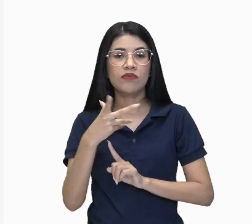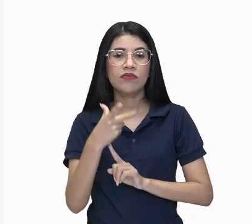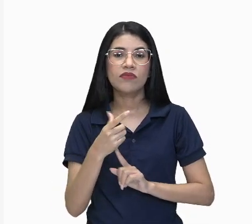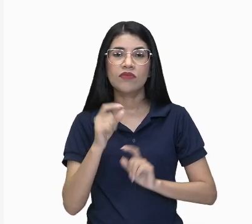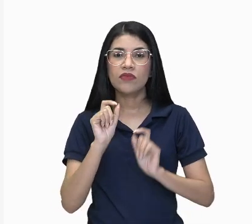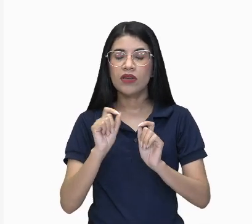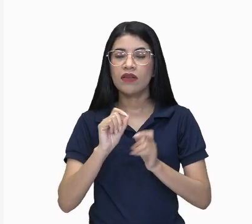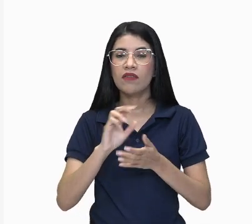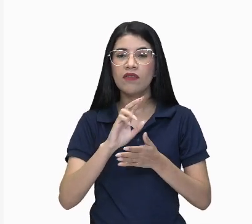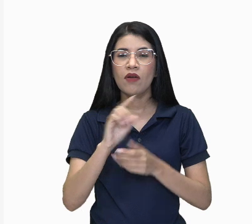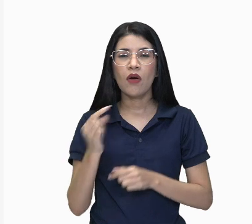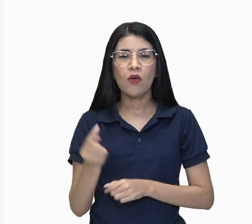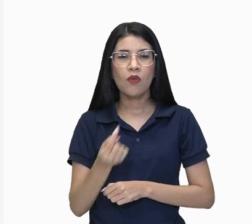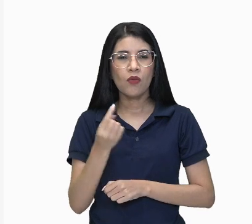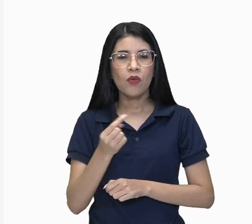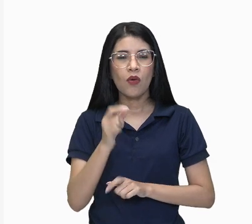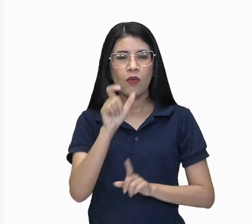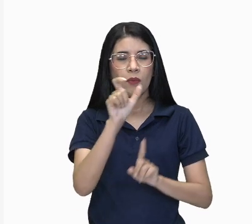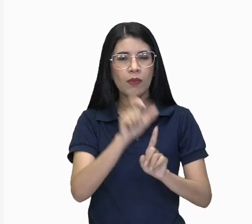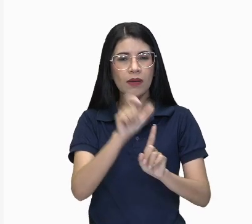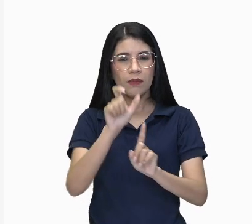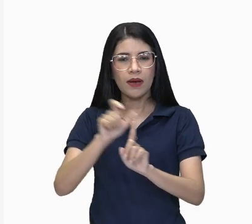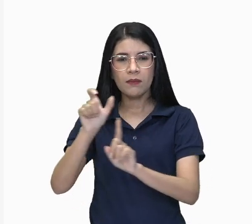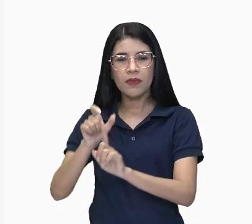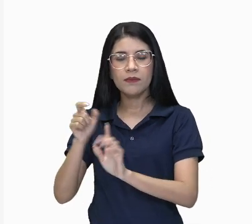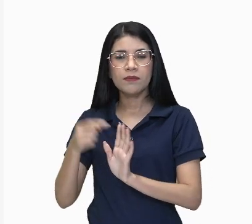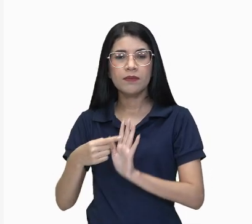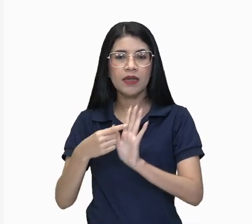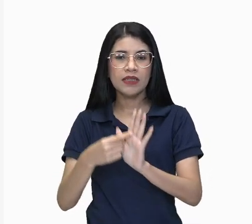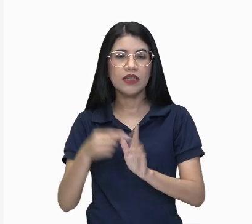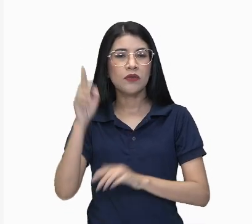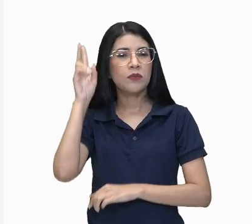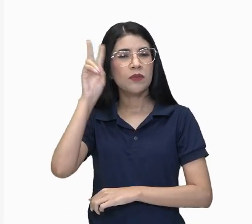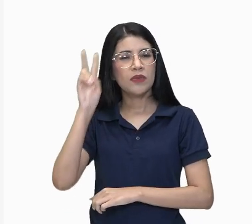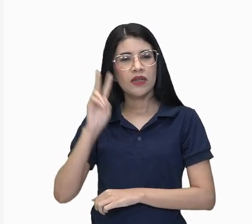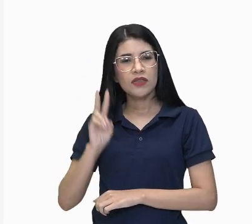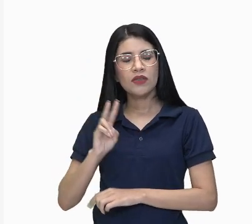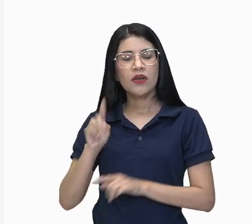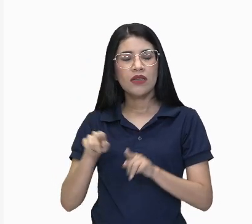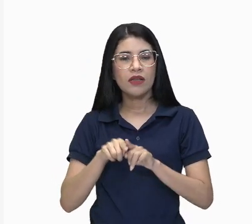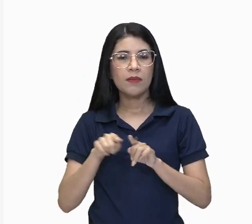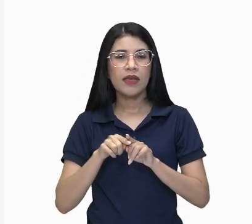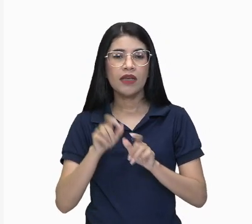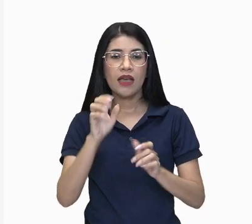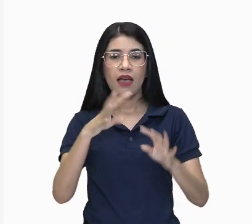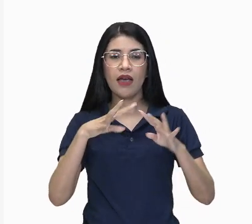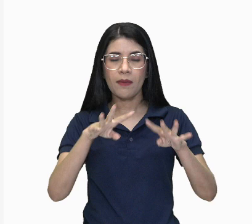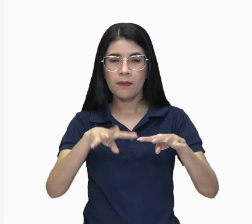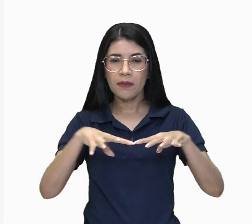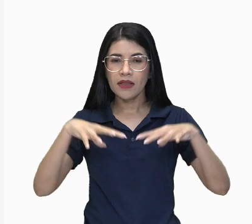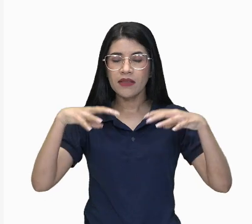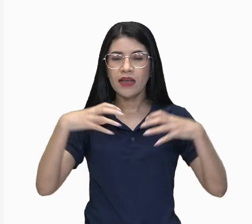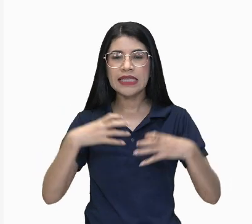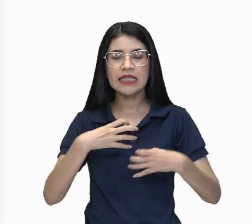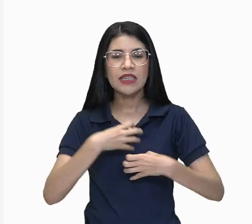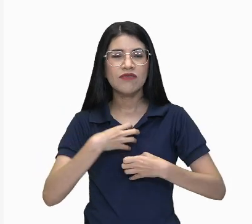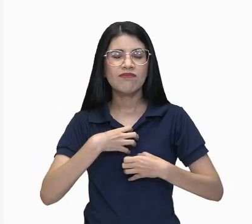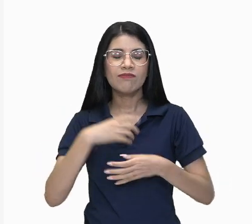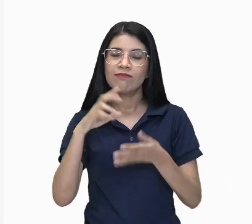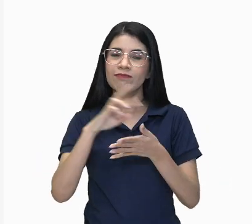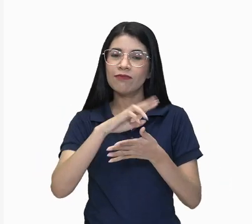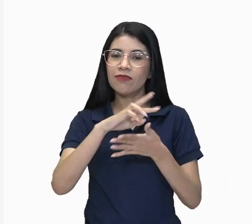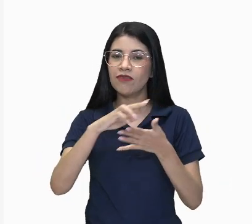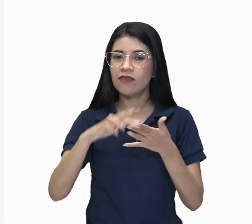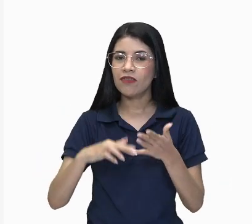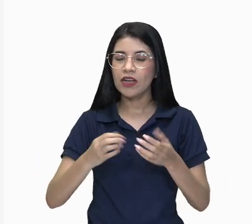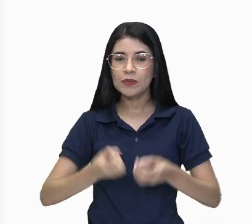um ou vários atores apresentam uma determinada história que desperta na plateia sentimentos variados.